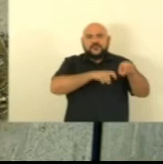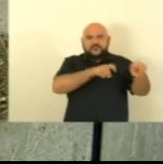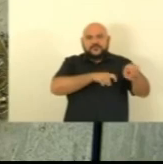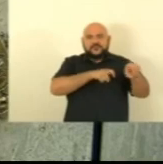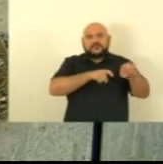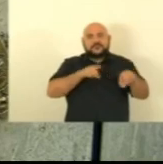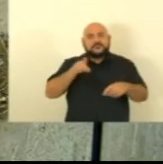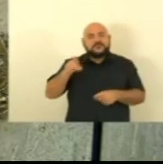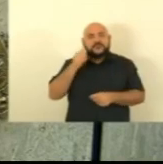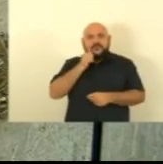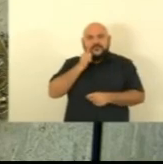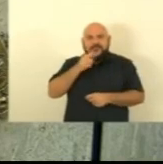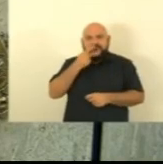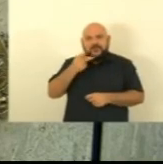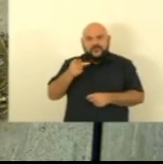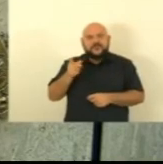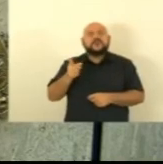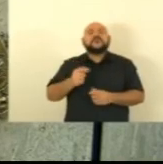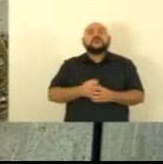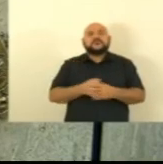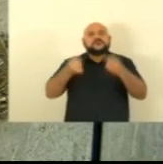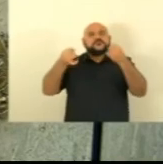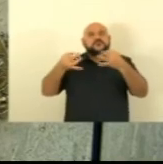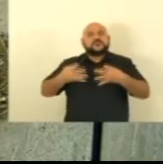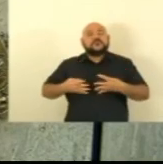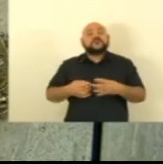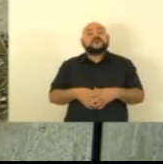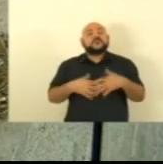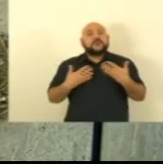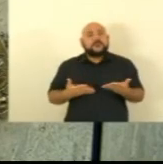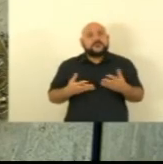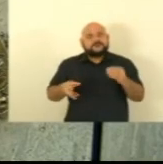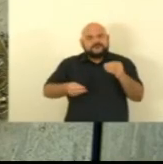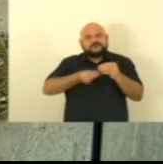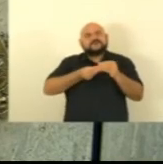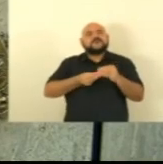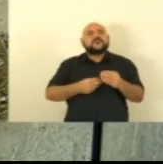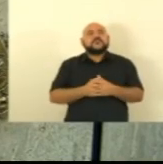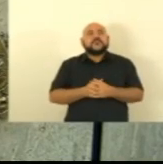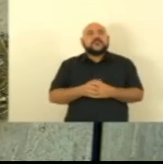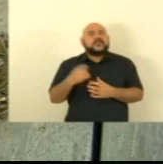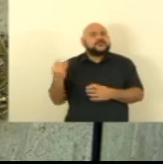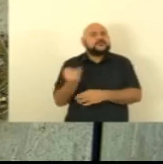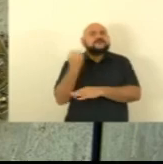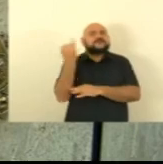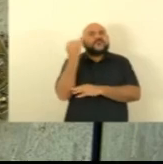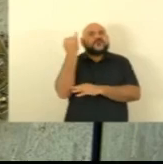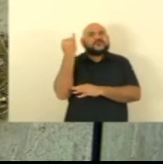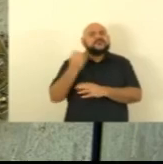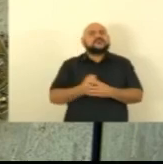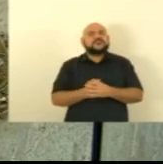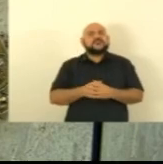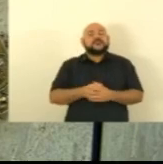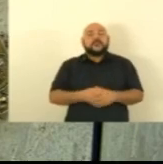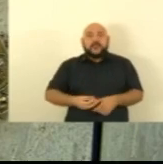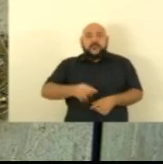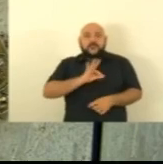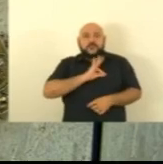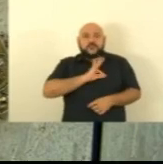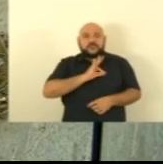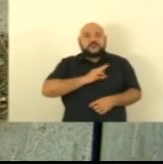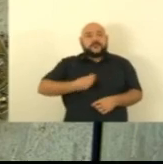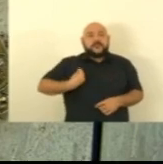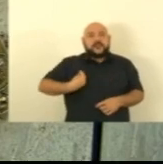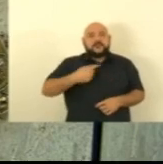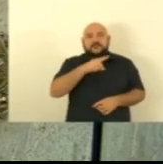falou. É de suma importância o policiamento da SAFR no estado do Espírito Santo.